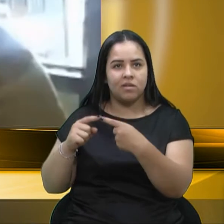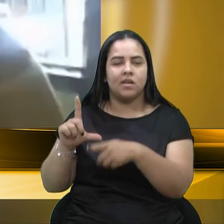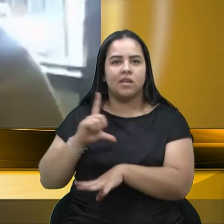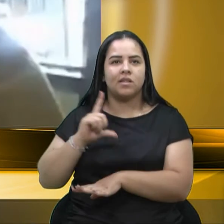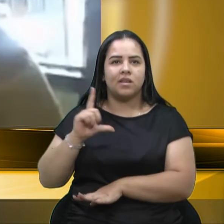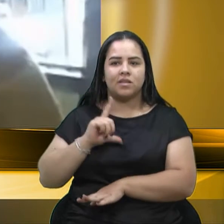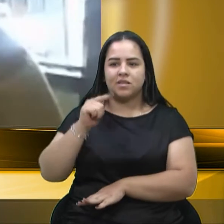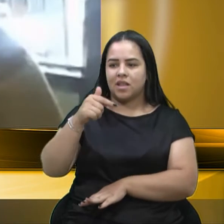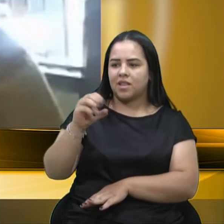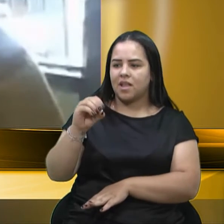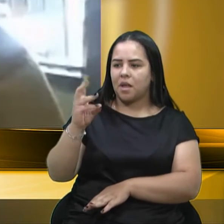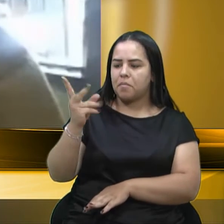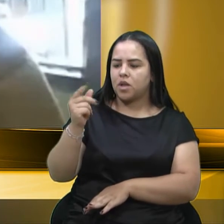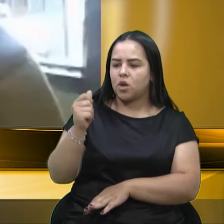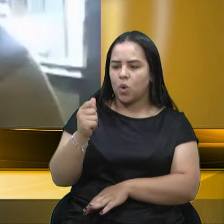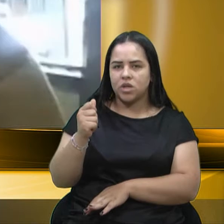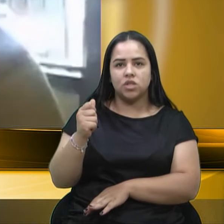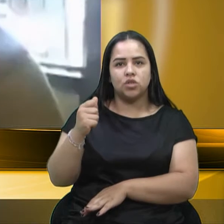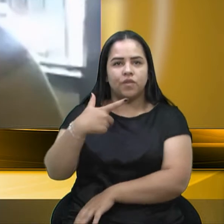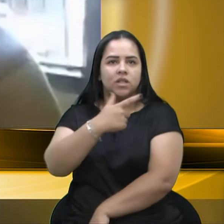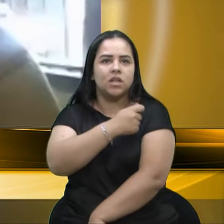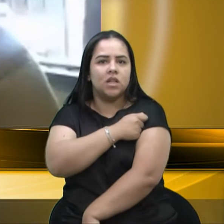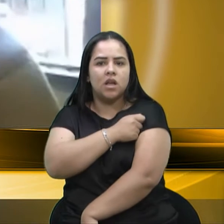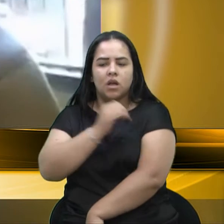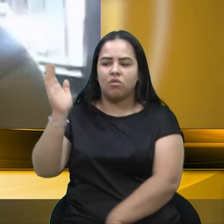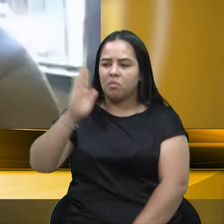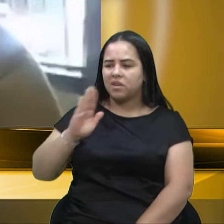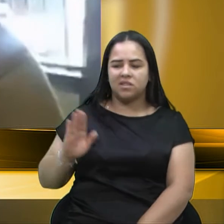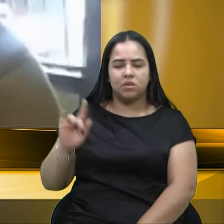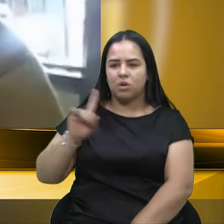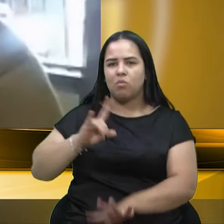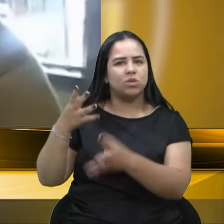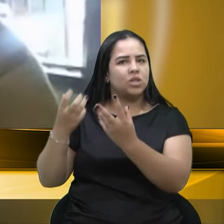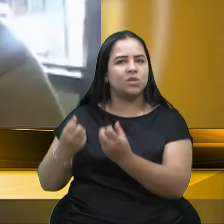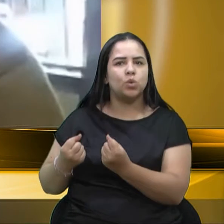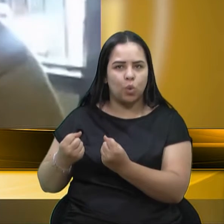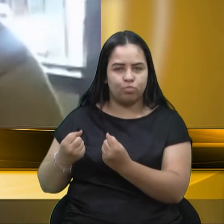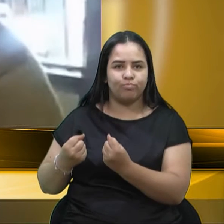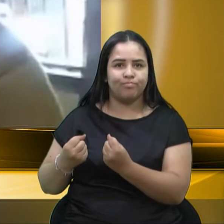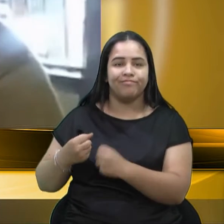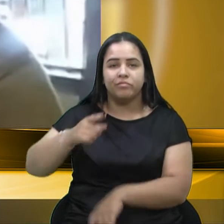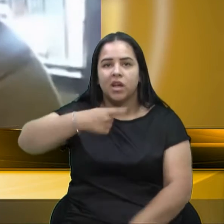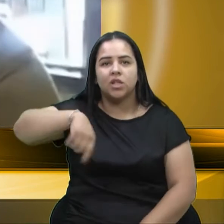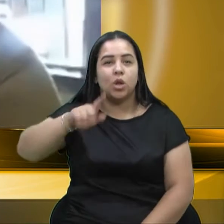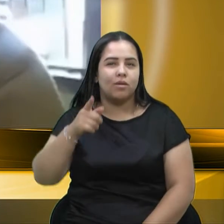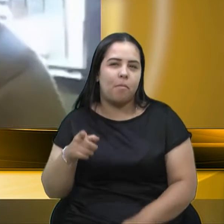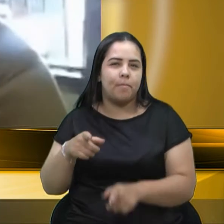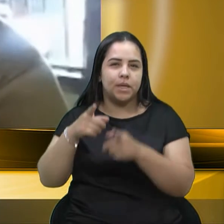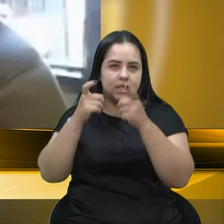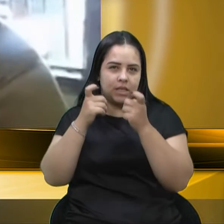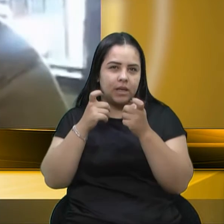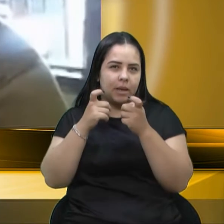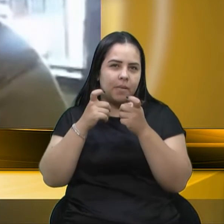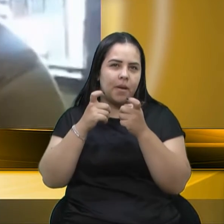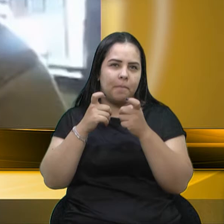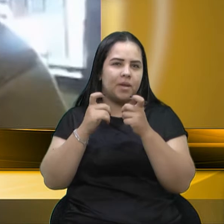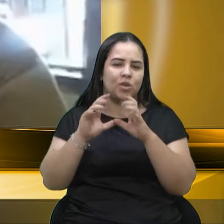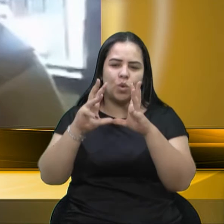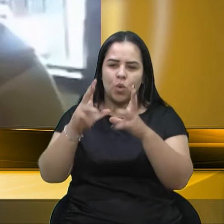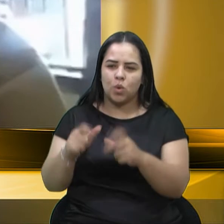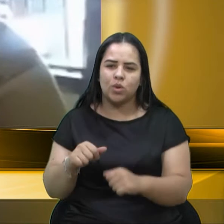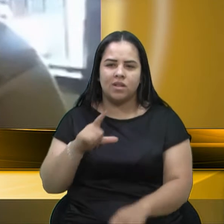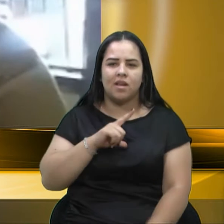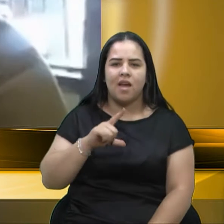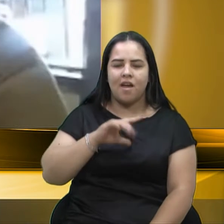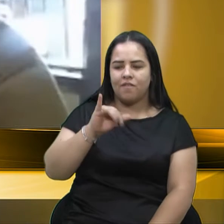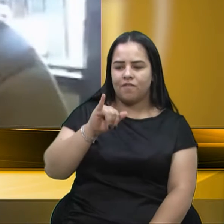em dezembro, e o Brasil simplesmente recusou. E também, se a gente for analisar, a Fiocruz e a Butantan,